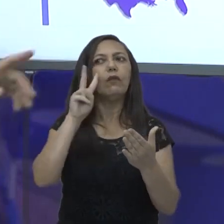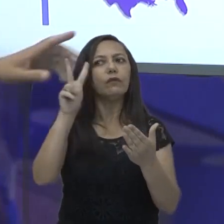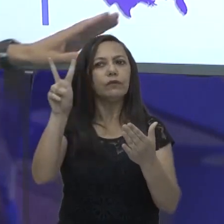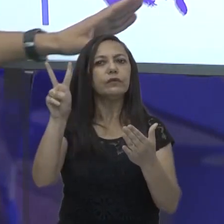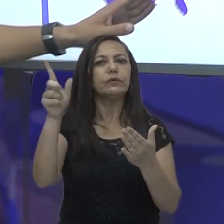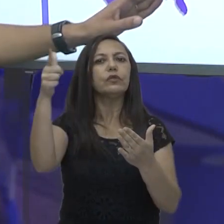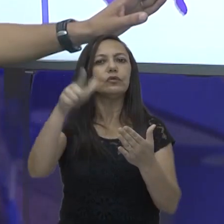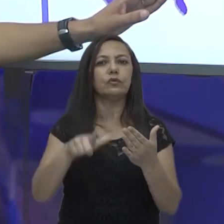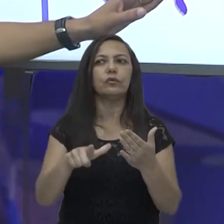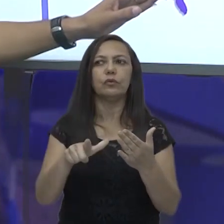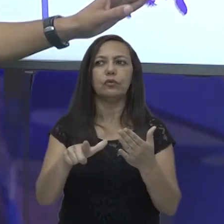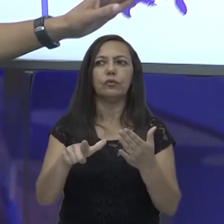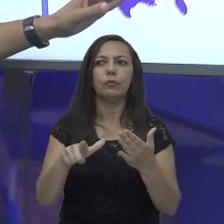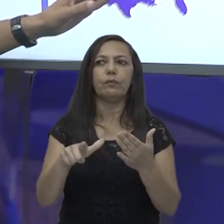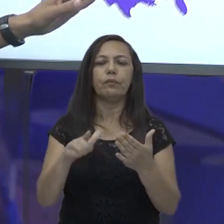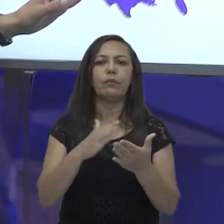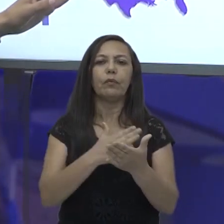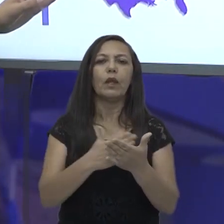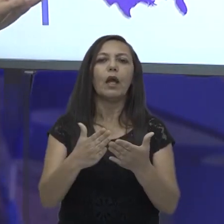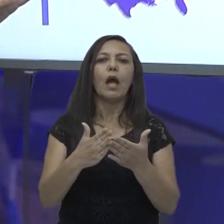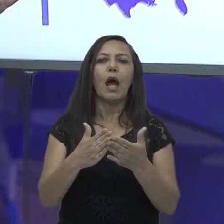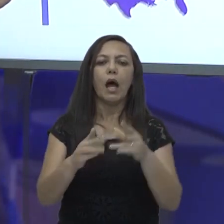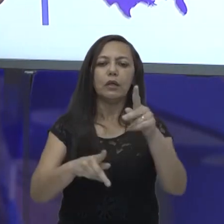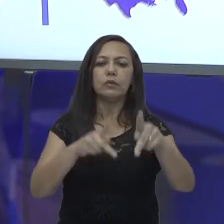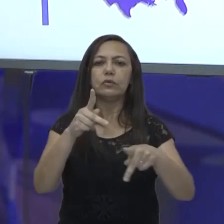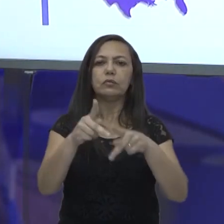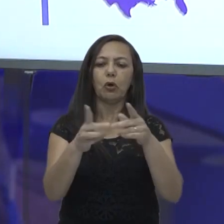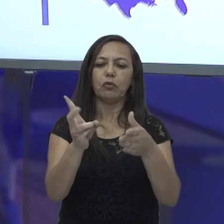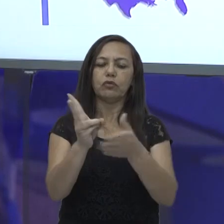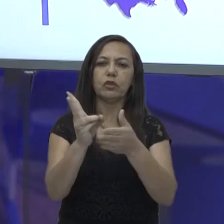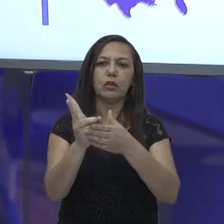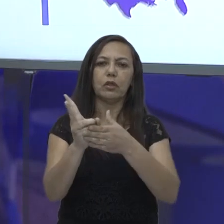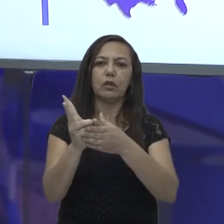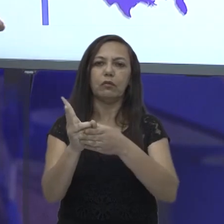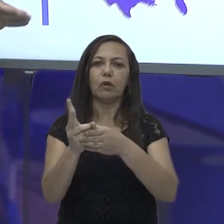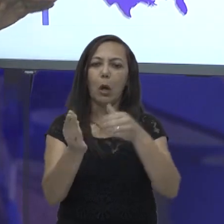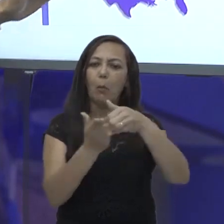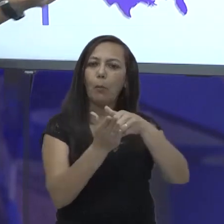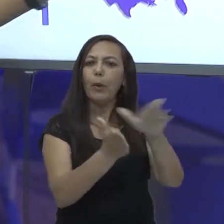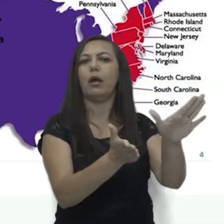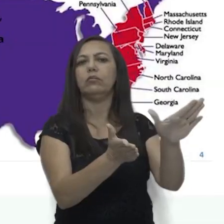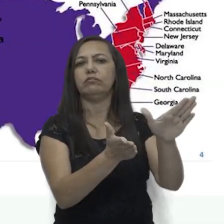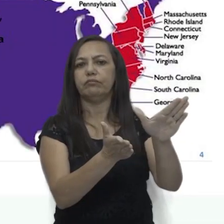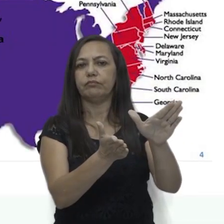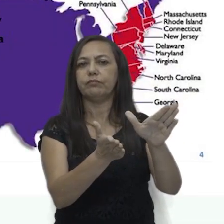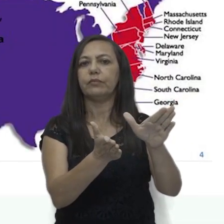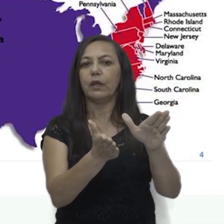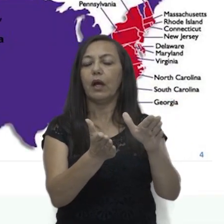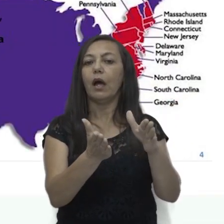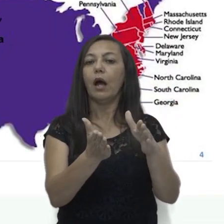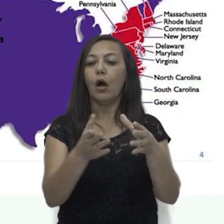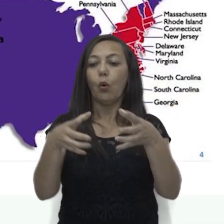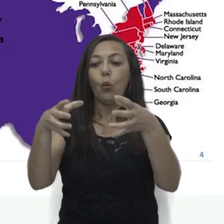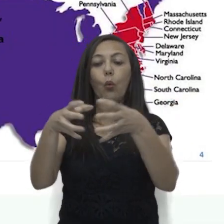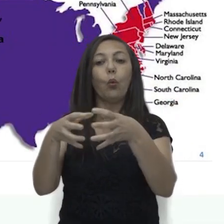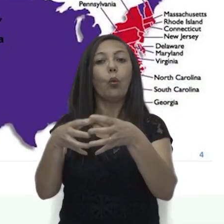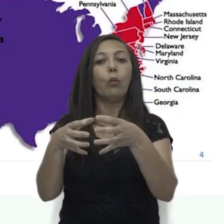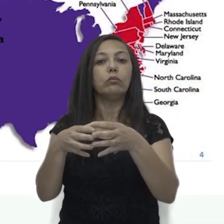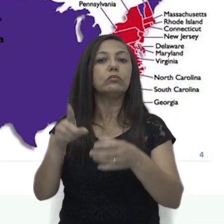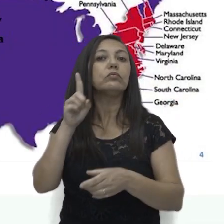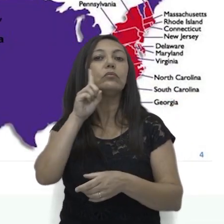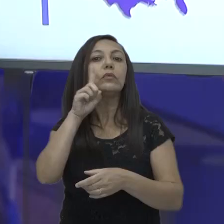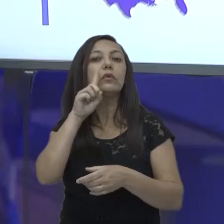assuntos. Eles começam a expulsar esses povos indígenas, tá bom? Que até então parte dos Estados Unidos